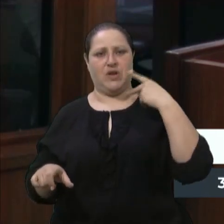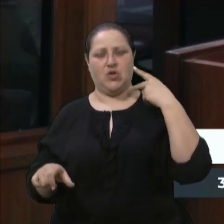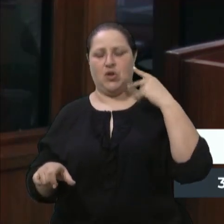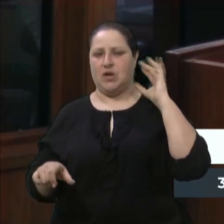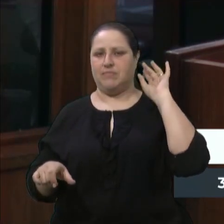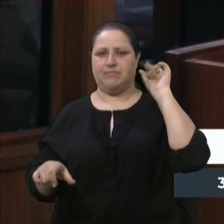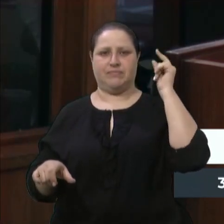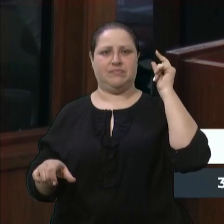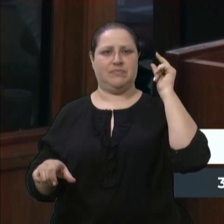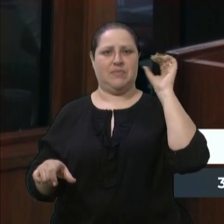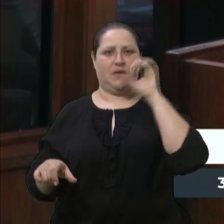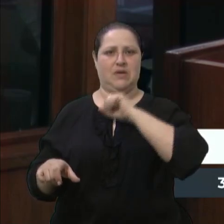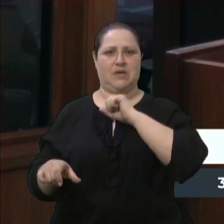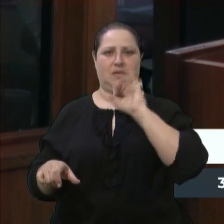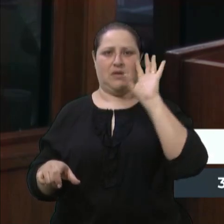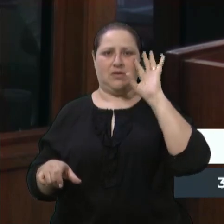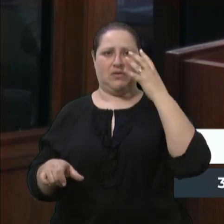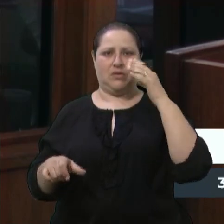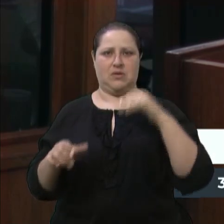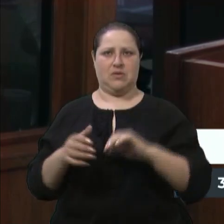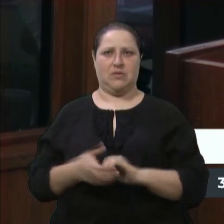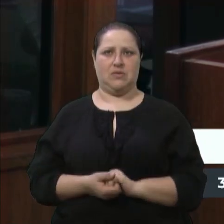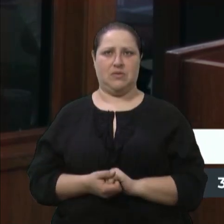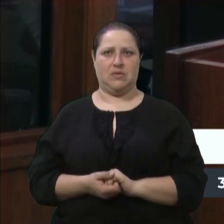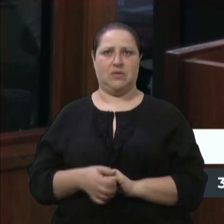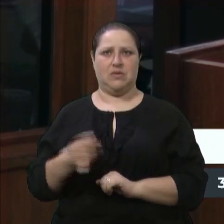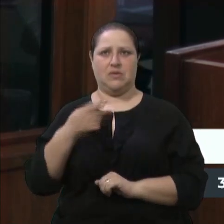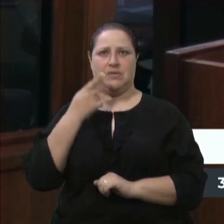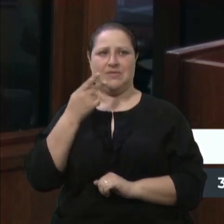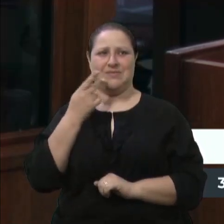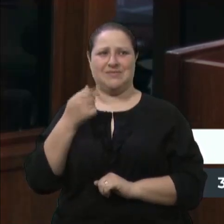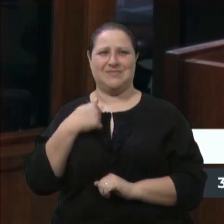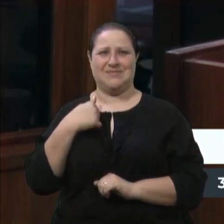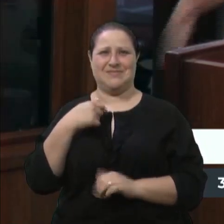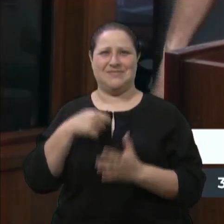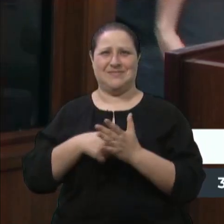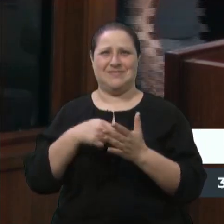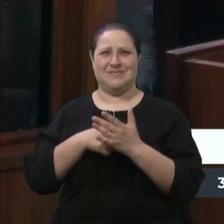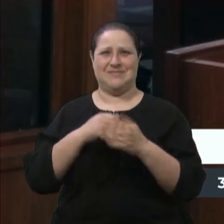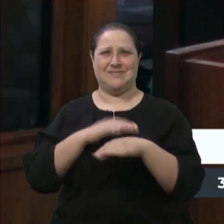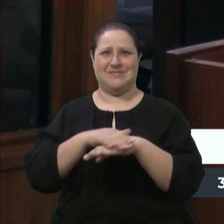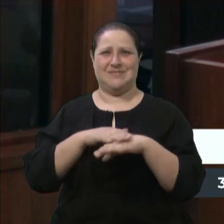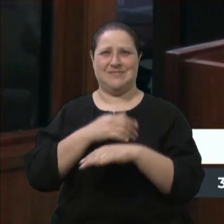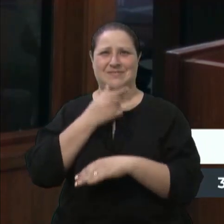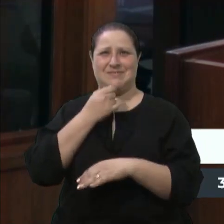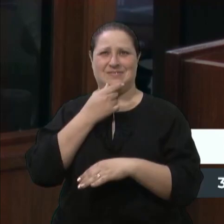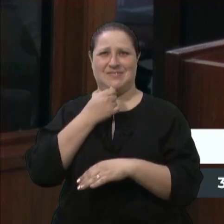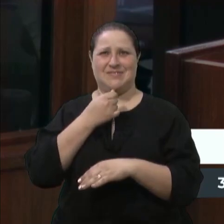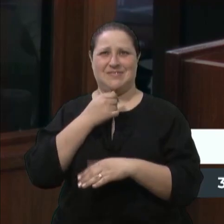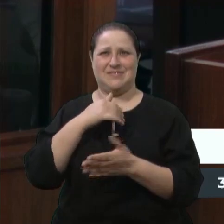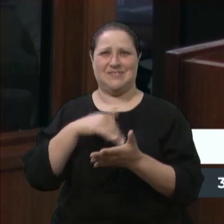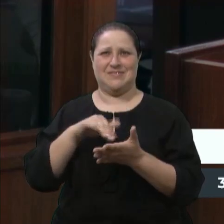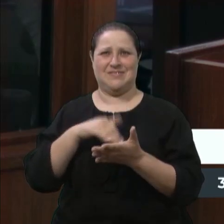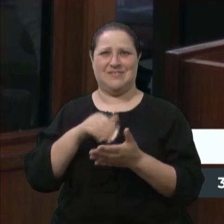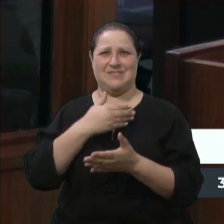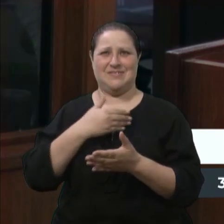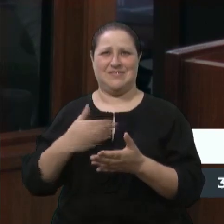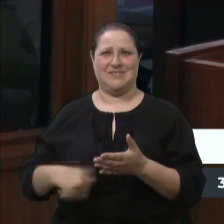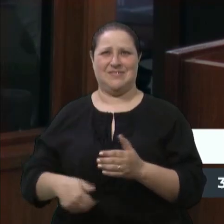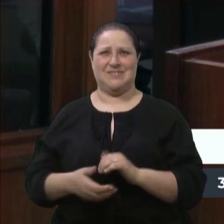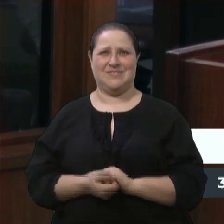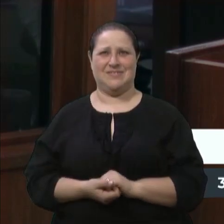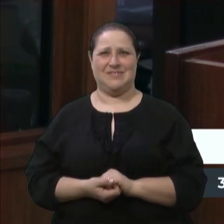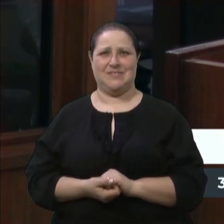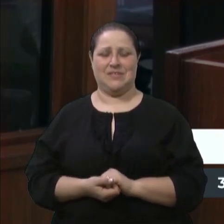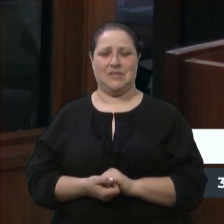outro. Então, eu sempre digo, olha, vou tentar, vou conversar com o secretário, vamos tentar conversar com o governo, mas eu não te garanto que isso vai